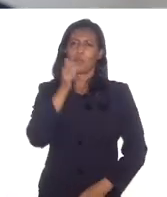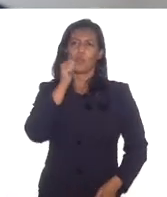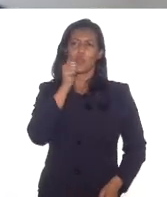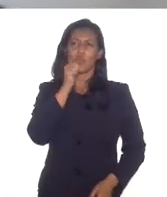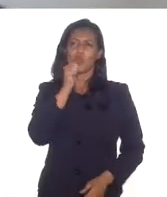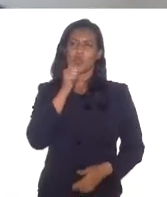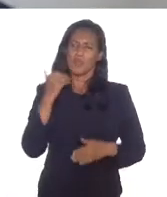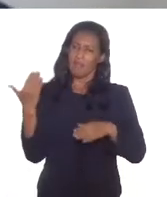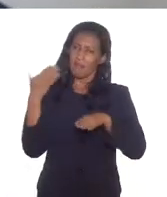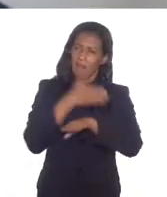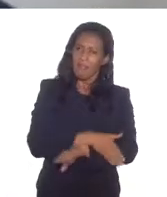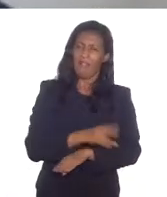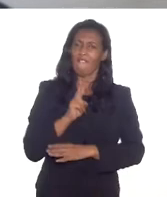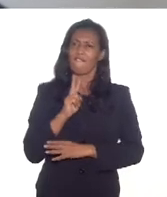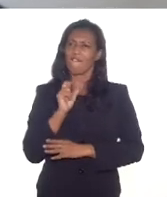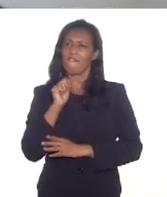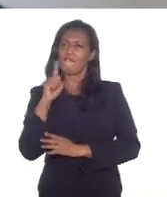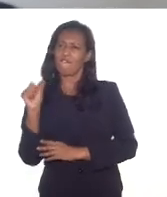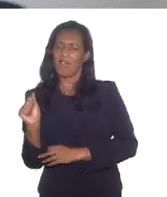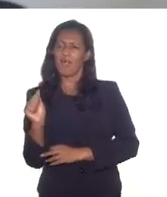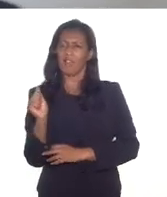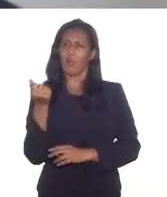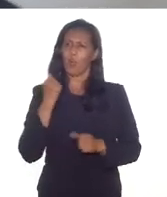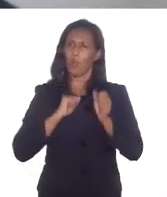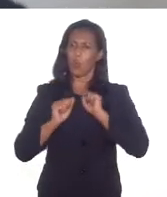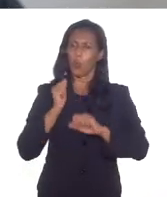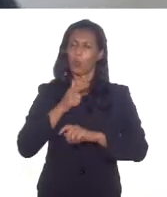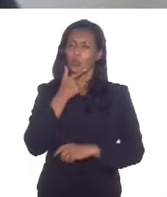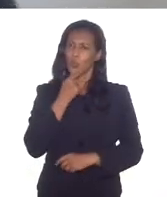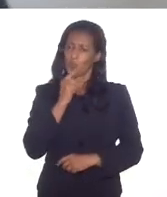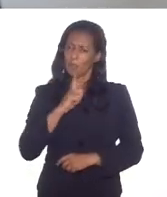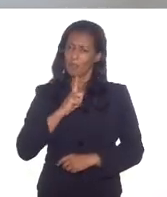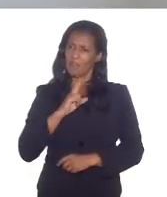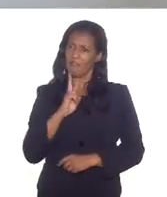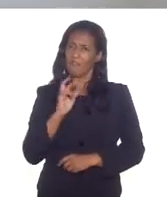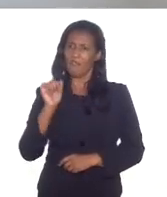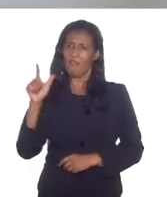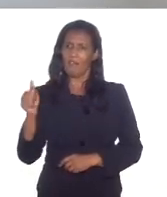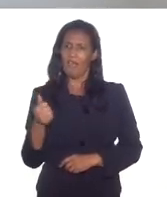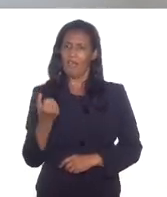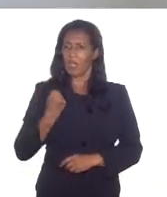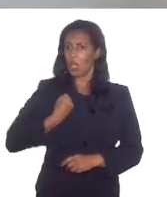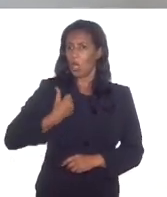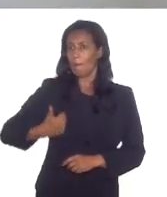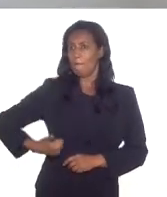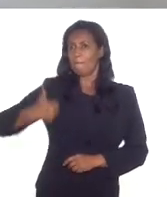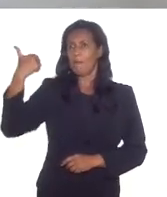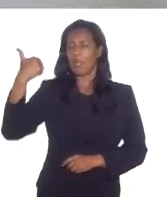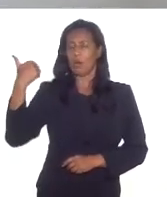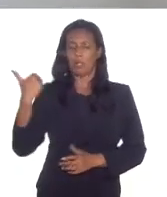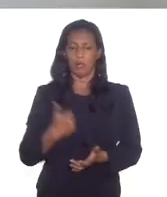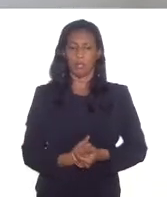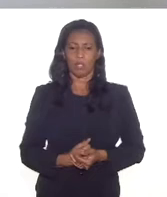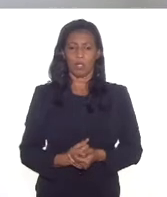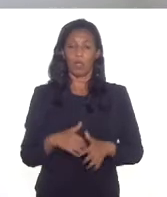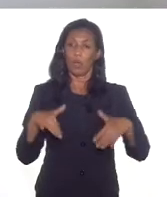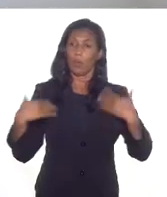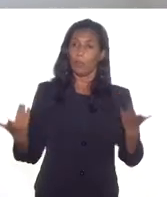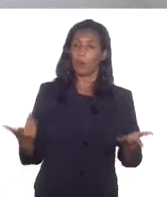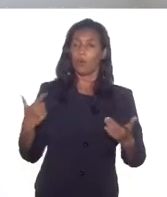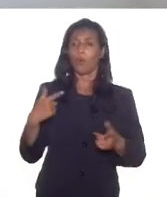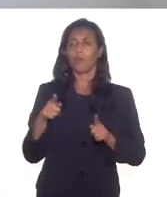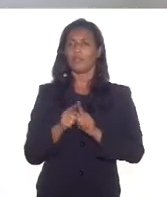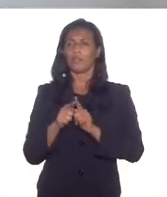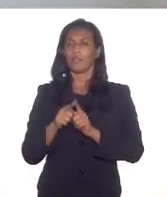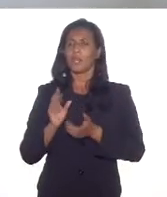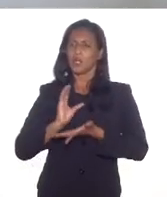vagas ociosas dos homens, que elas naquele momento tinham e têm notas melhores. Por conta da gente disponibilizar